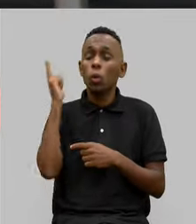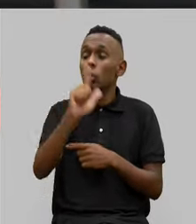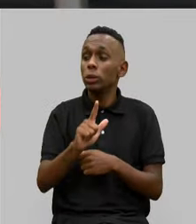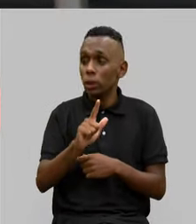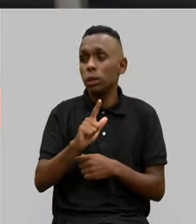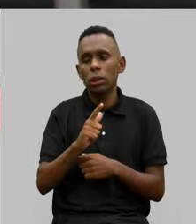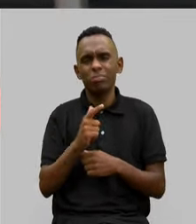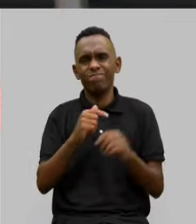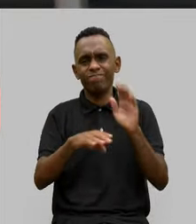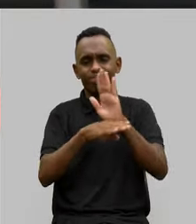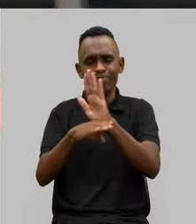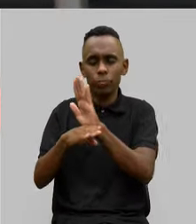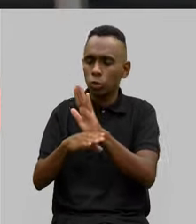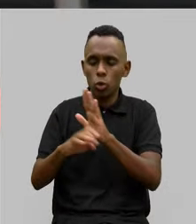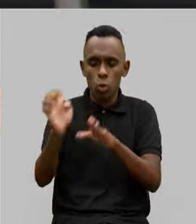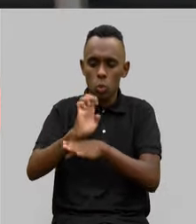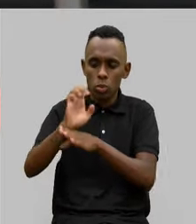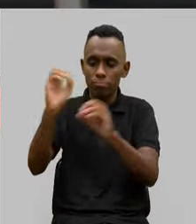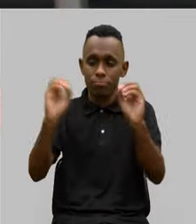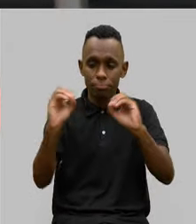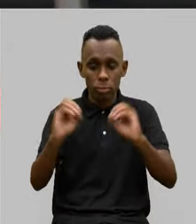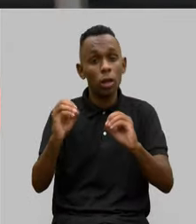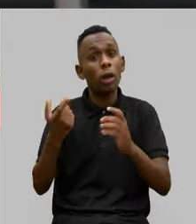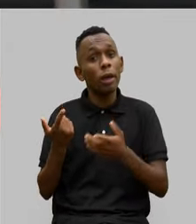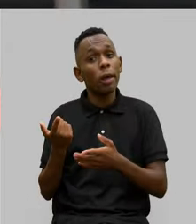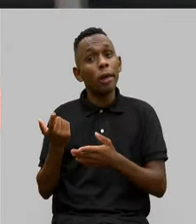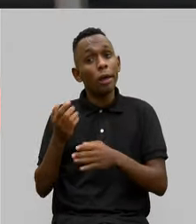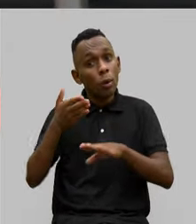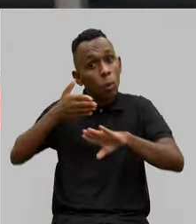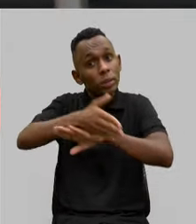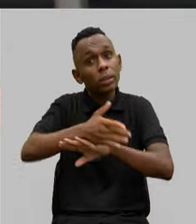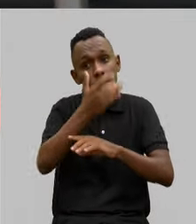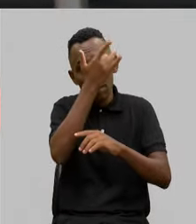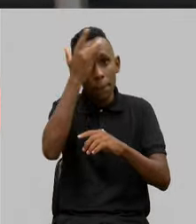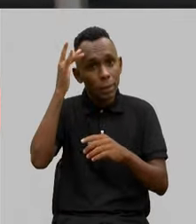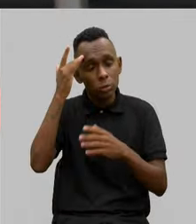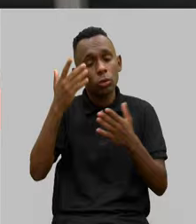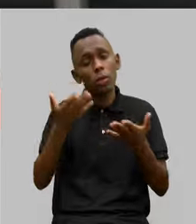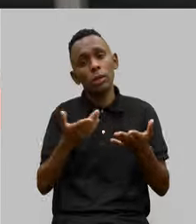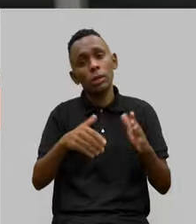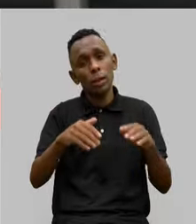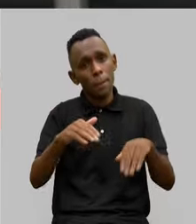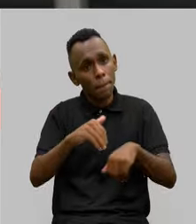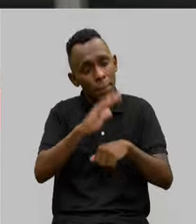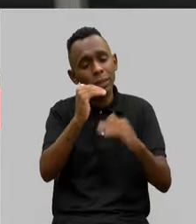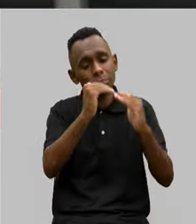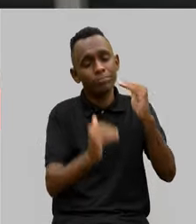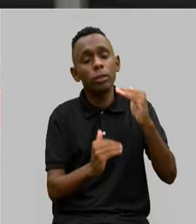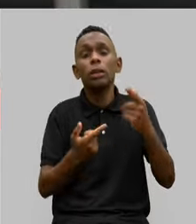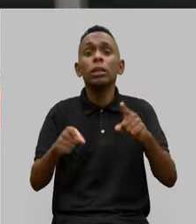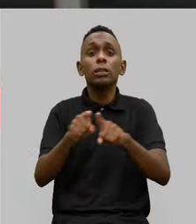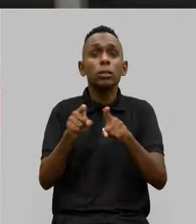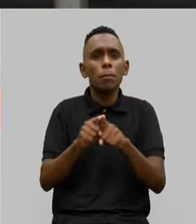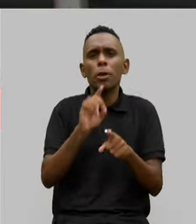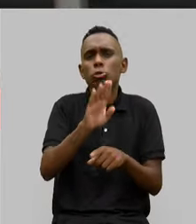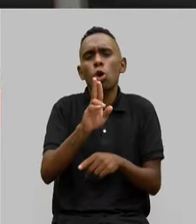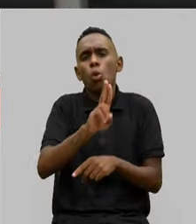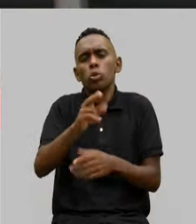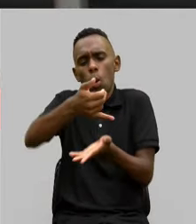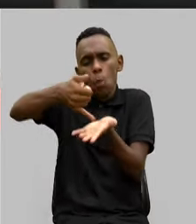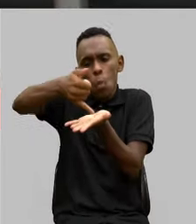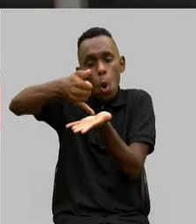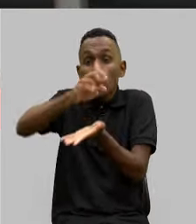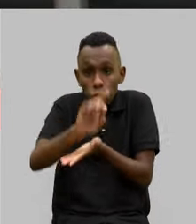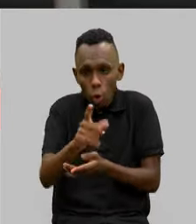sem ajuda do Estado trazer esse acesso para as pessoas que são mais vulneráveis e para muito além só do uso do Óleo porque